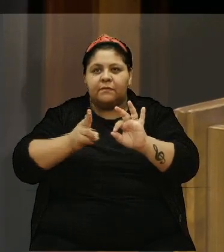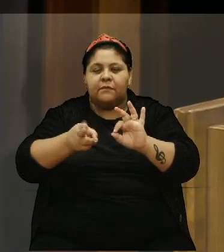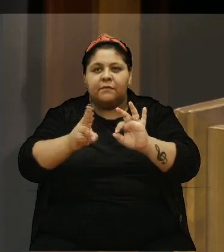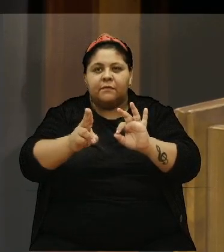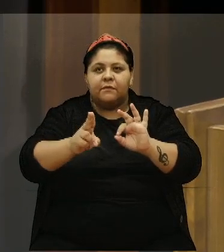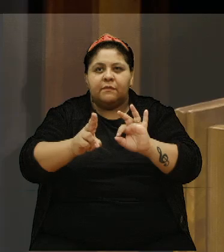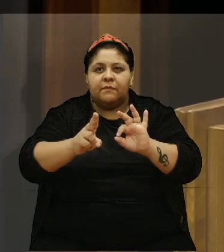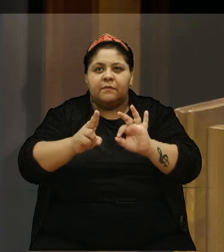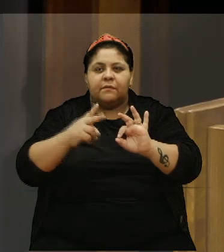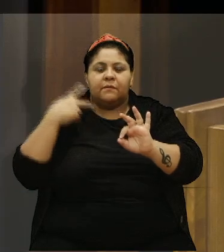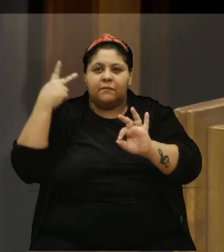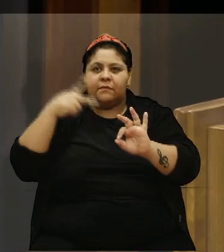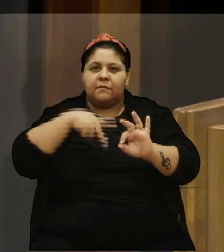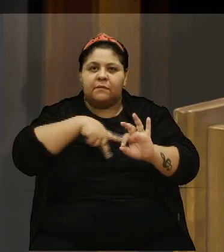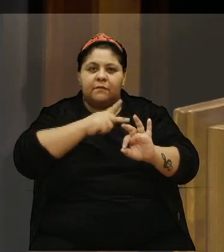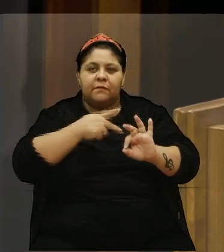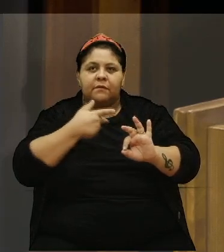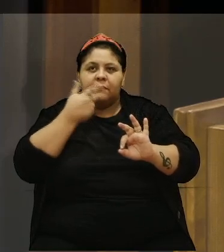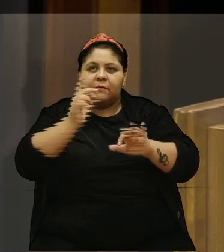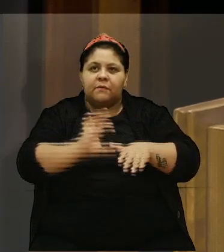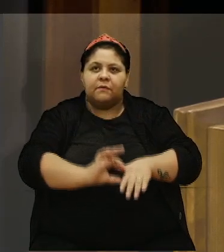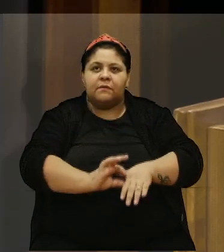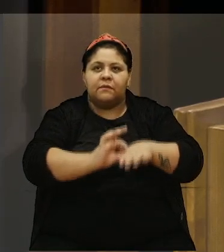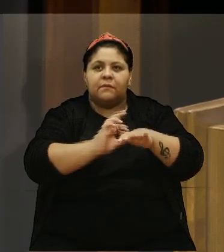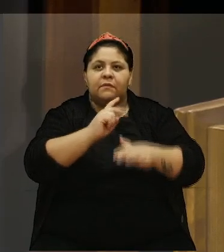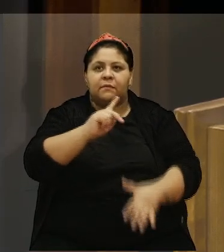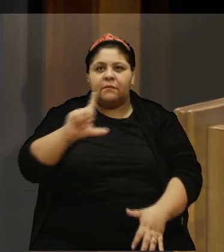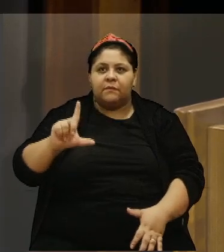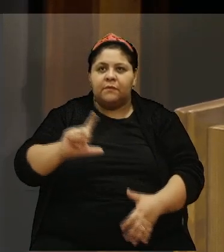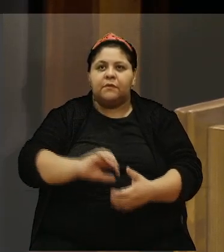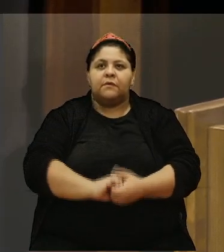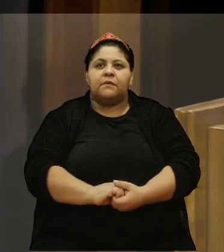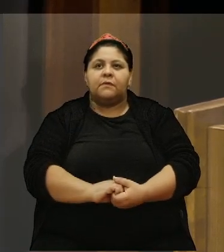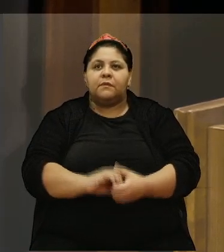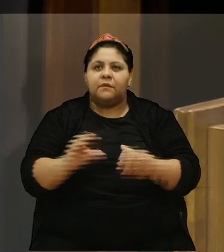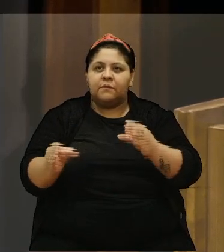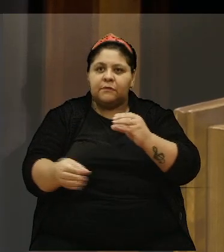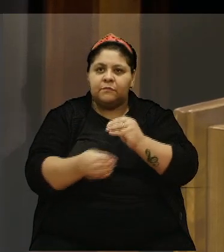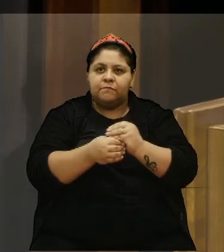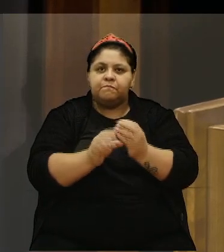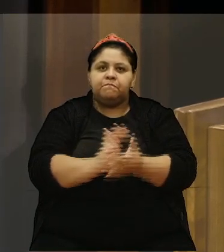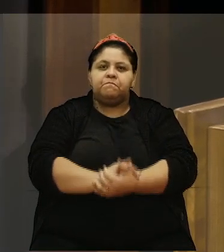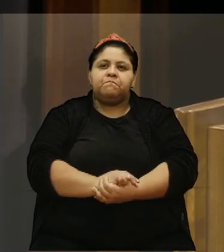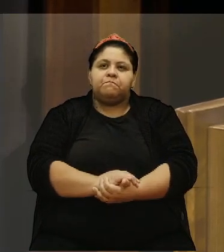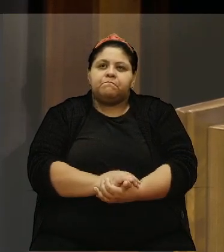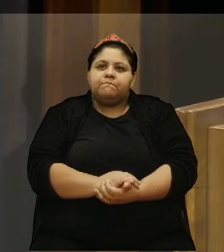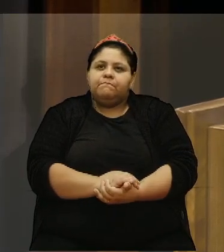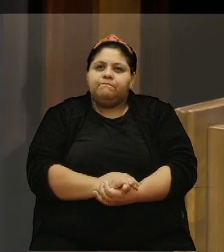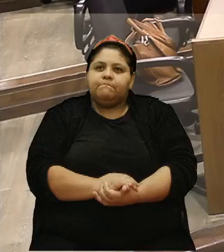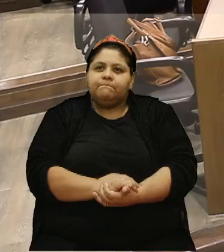vereador Pedro Rodrigues, em declaração de líder da bancada do PL. Sua parte, vereador. Parabéns, obrigado, vereador